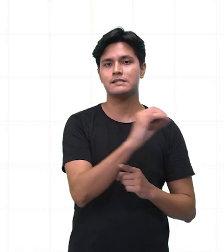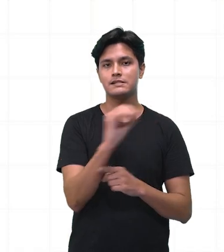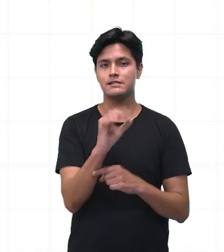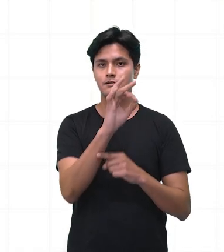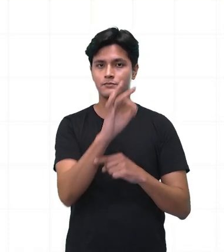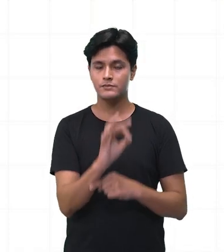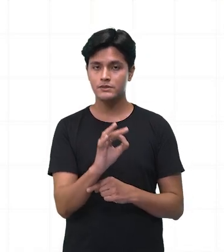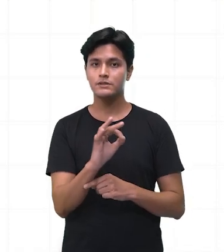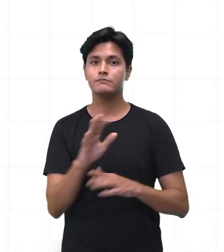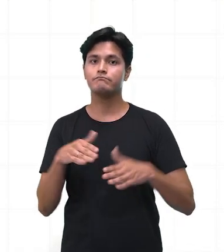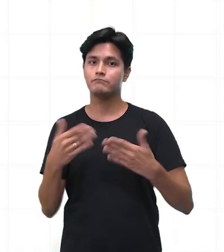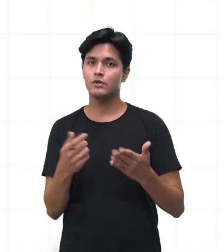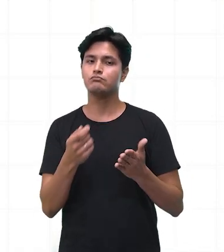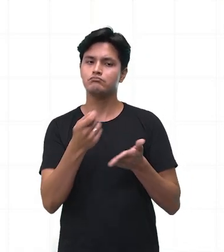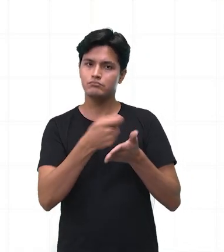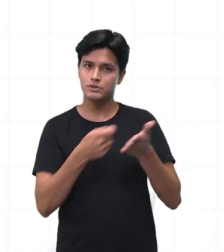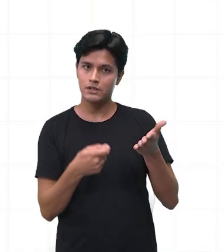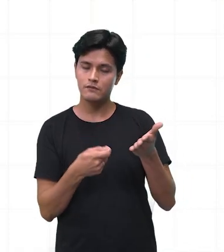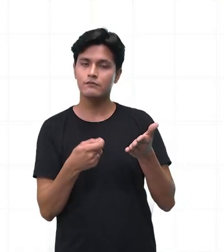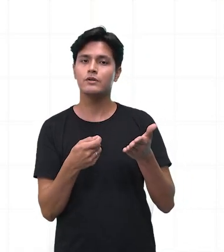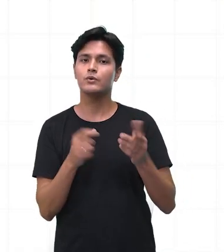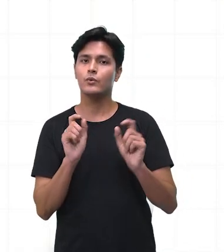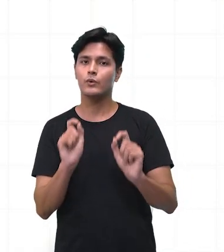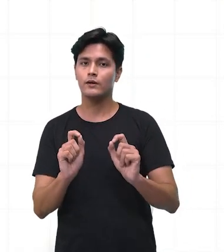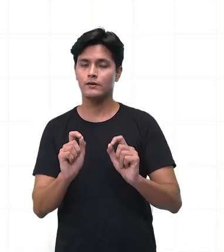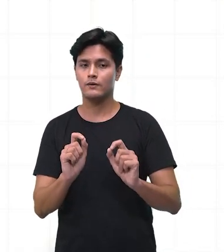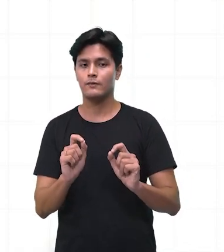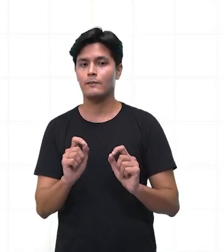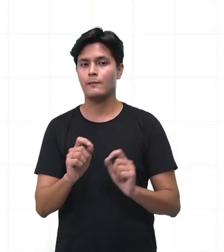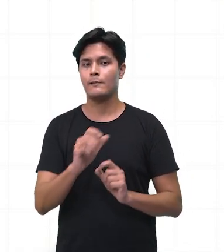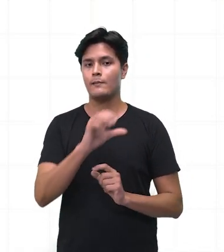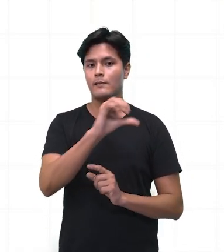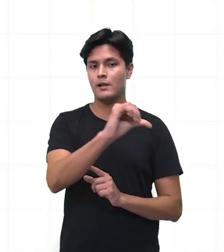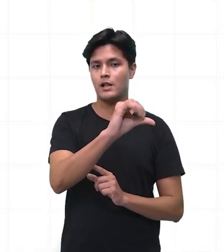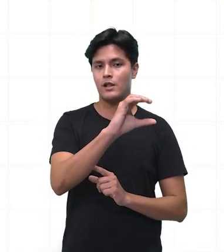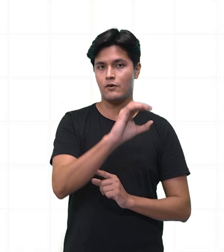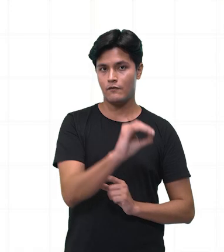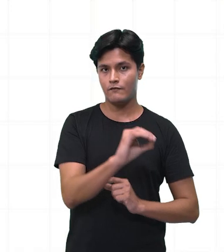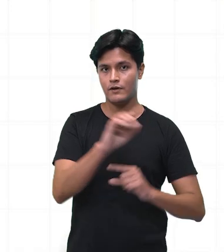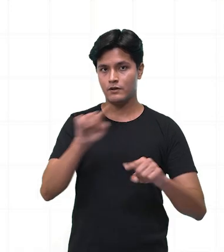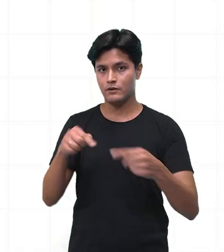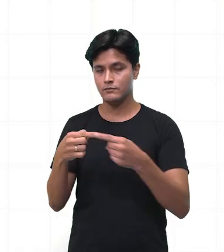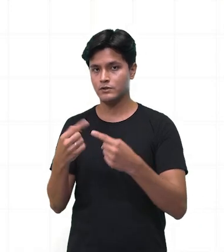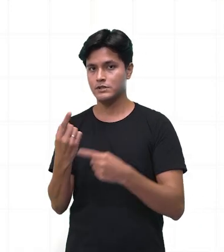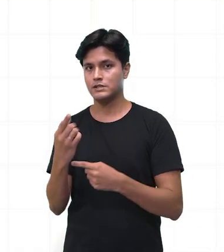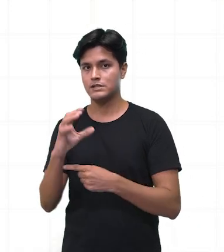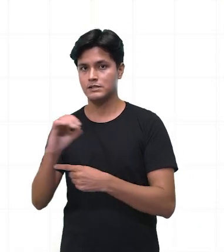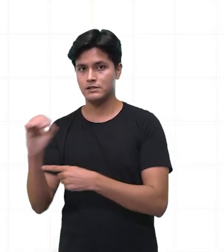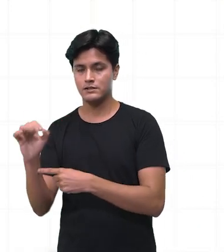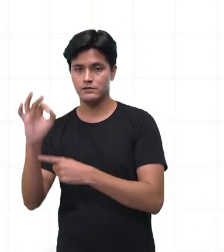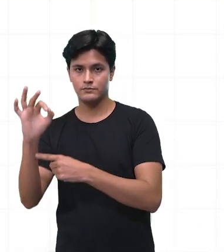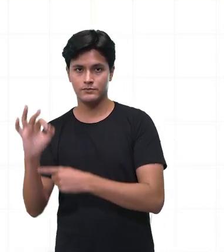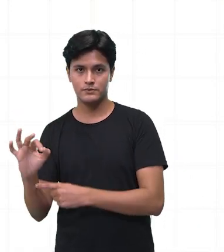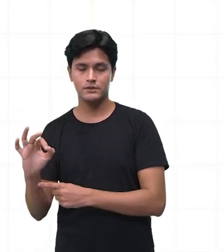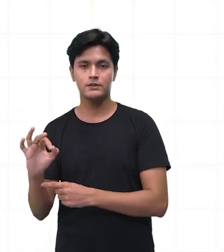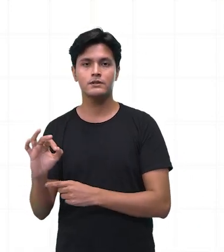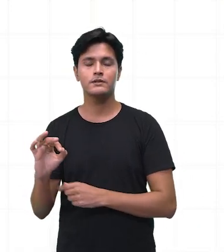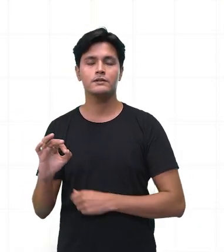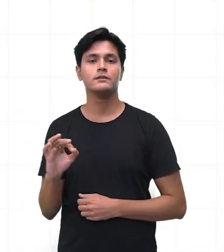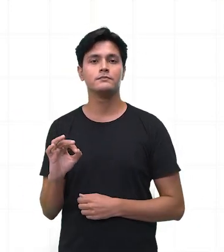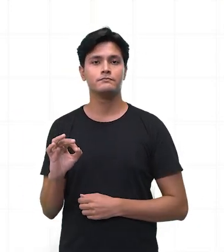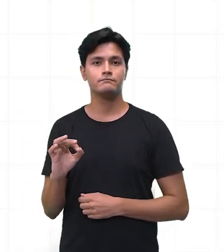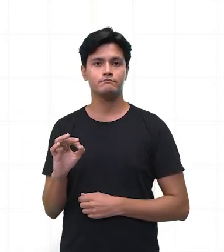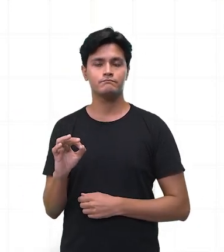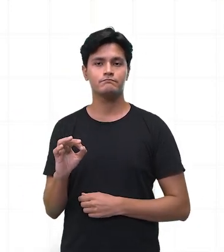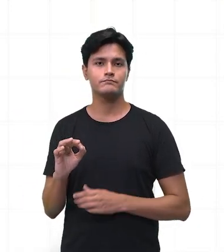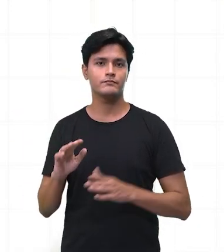nossa cartela. Que dizer que 90 corresponde a 100% e a gente vai falar que